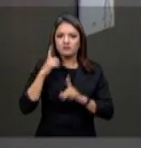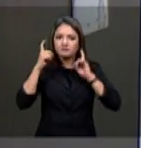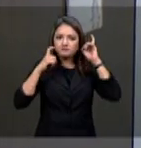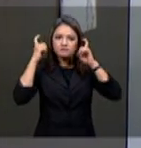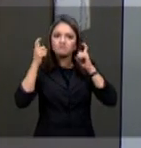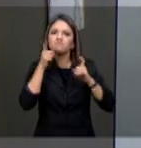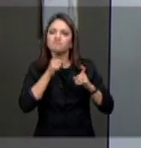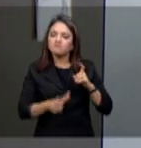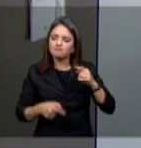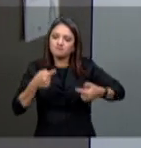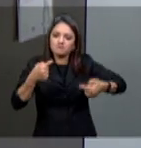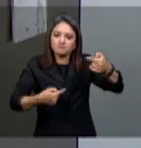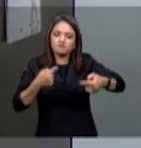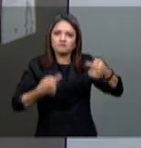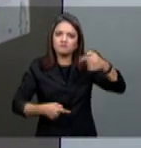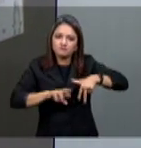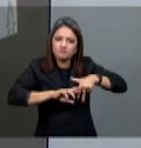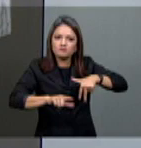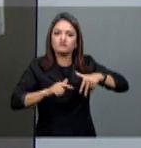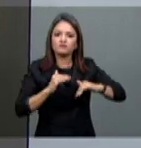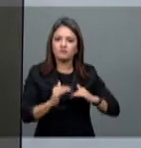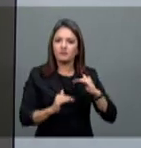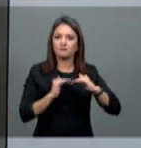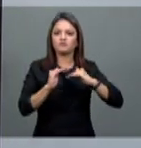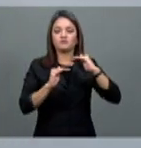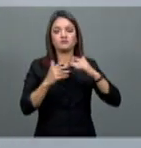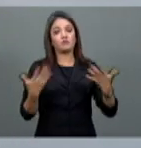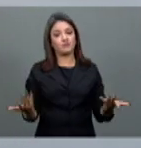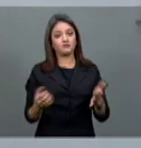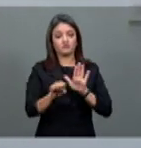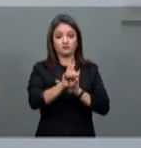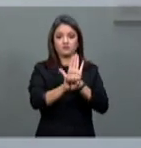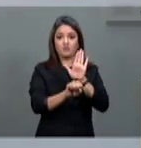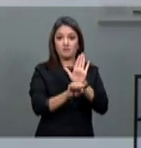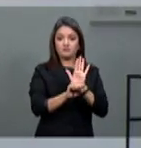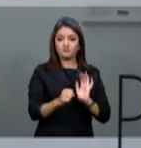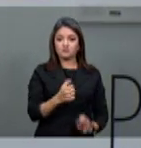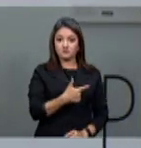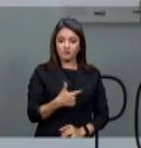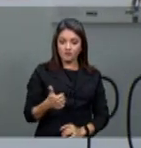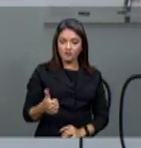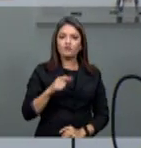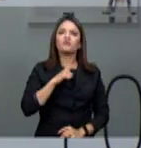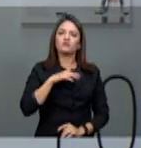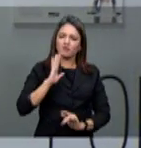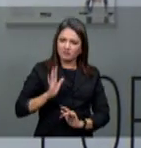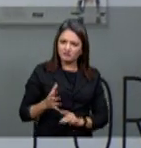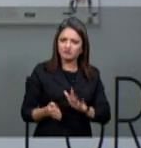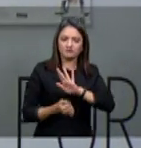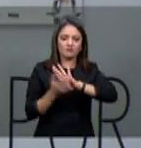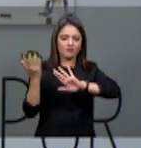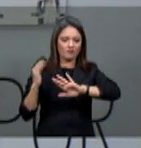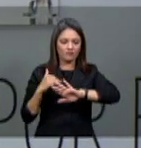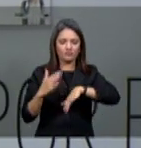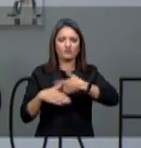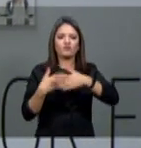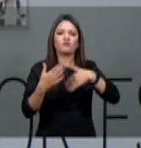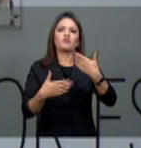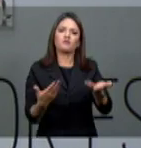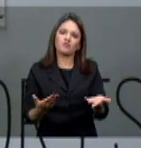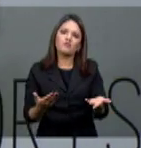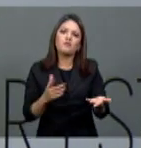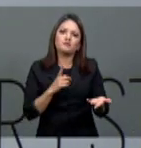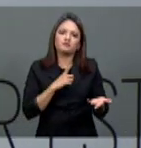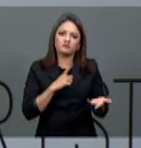de gênero e o século 21 iniciou-se portanto com grandes avanços tanto em nível condicional Como já